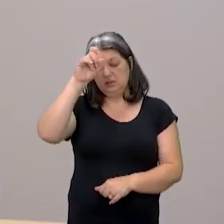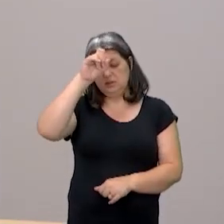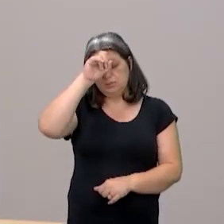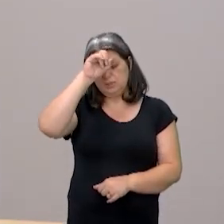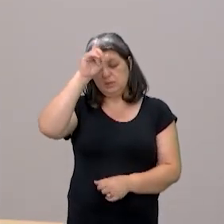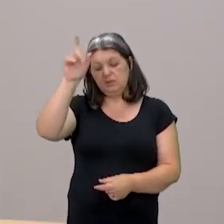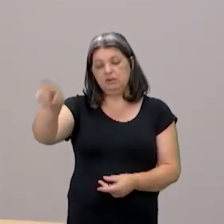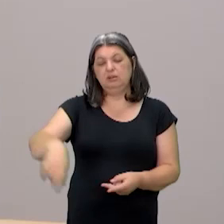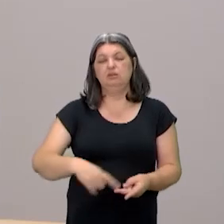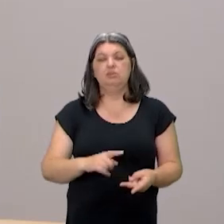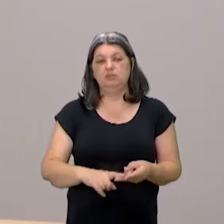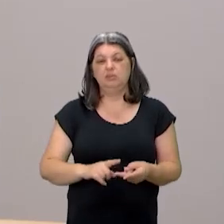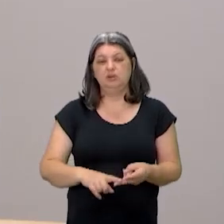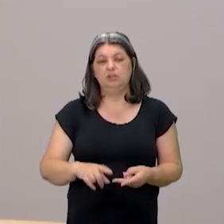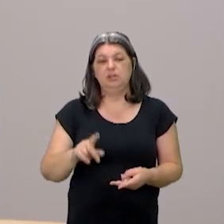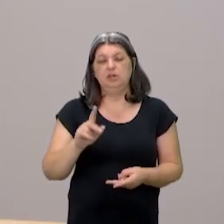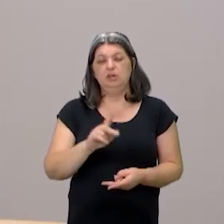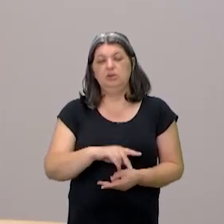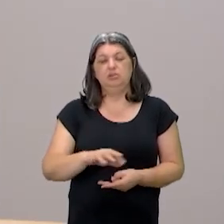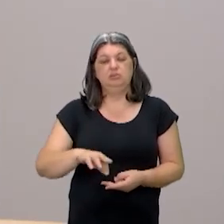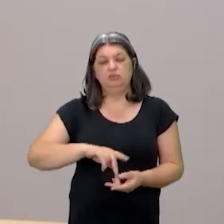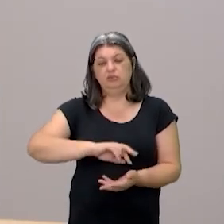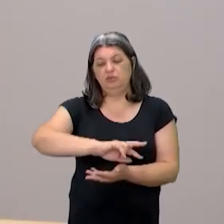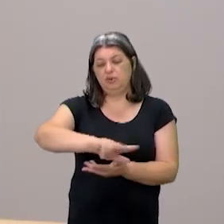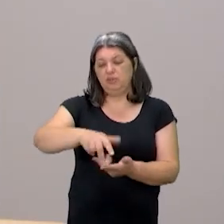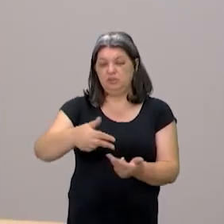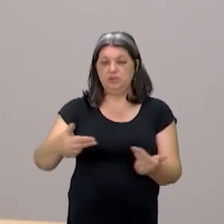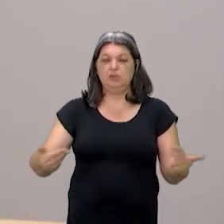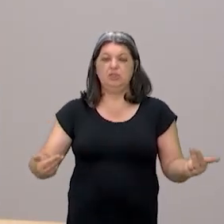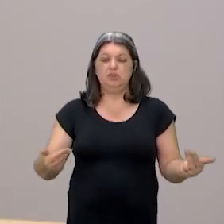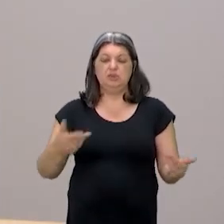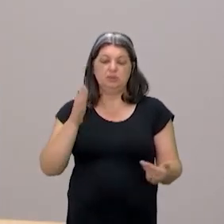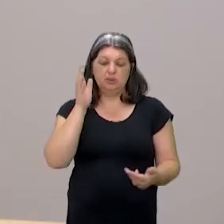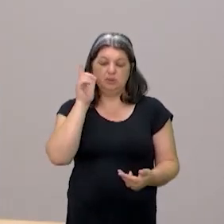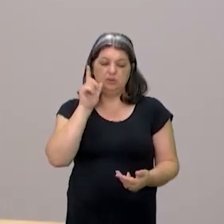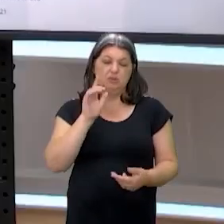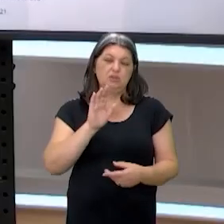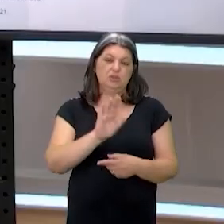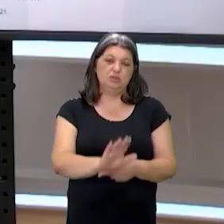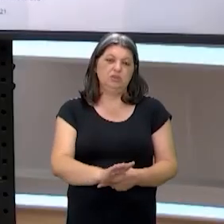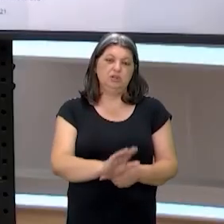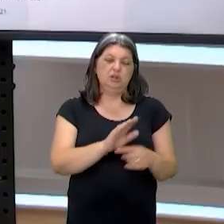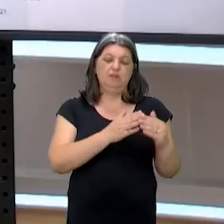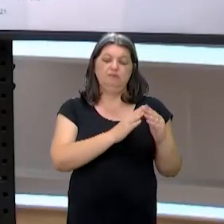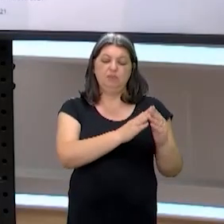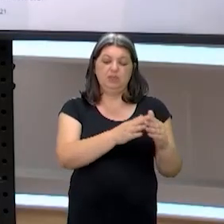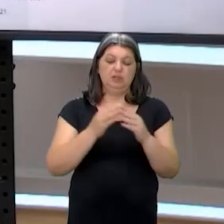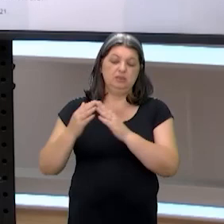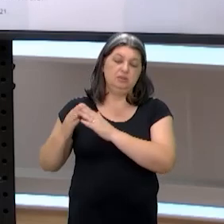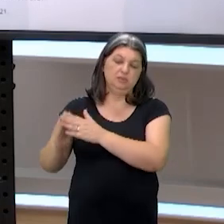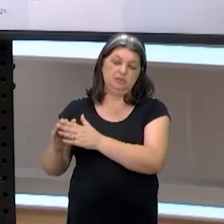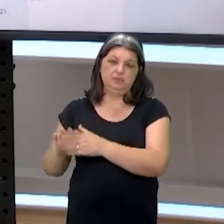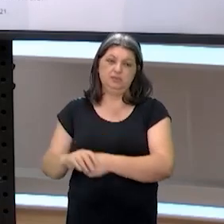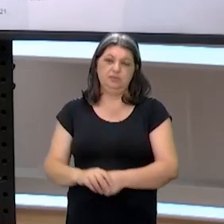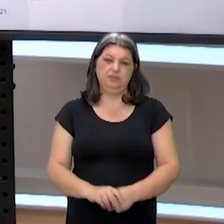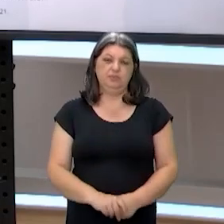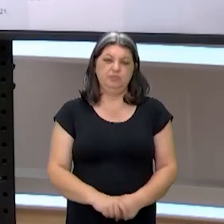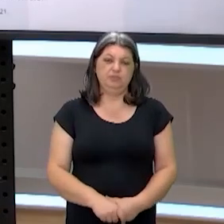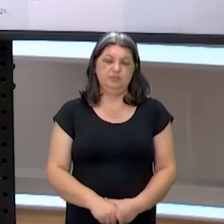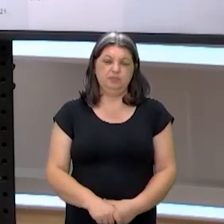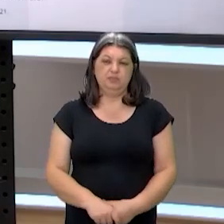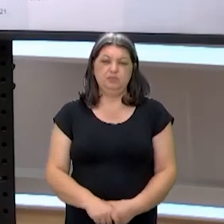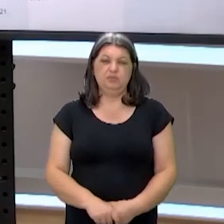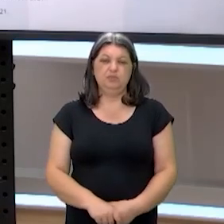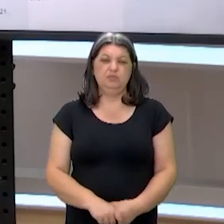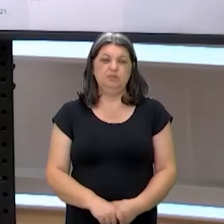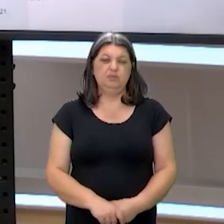hospitais, locais culturais, enfim, cada vez mais para as periferias também. A Mafezinha, ela já conhece a piada, mas ela vai até